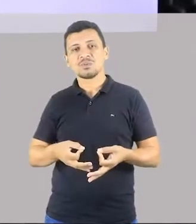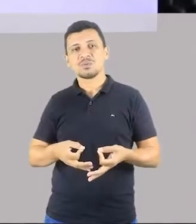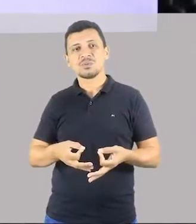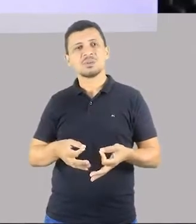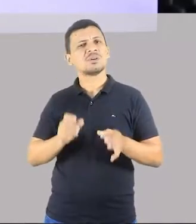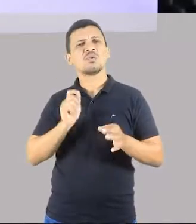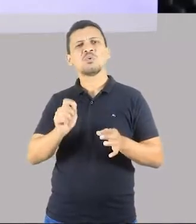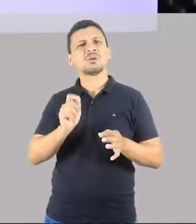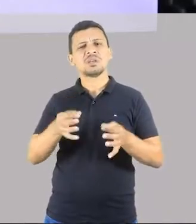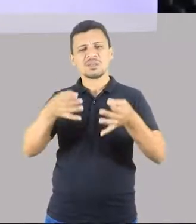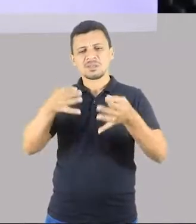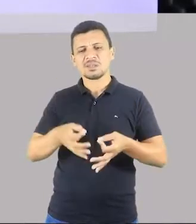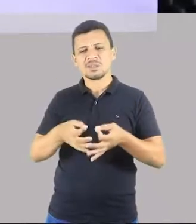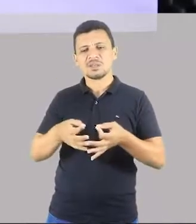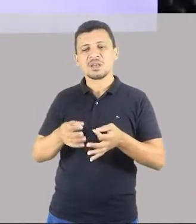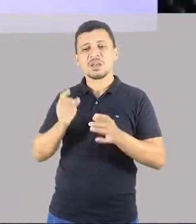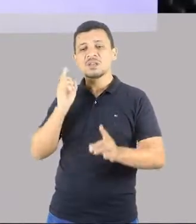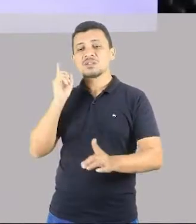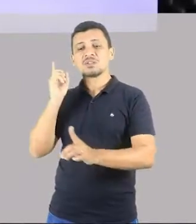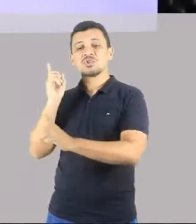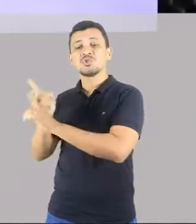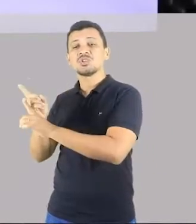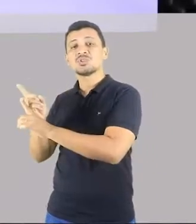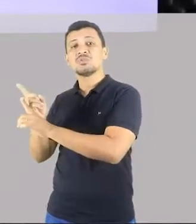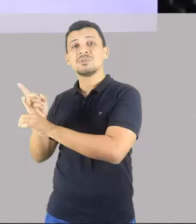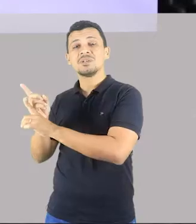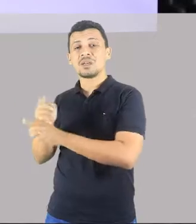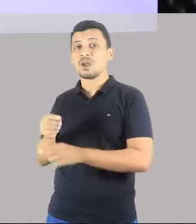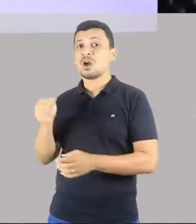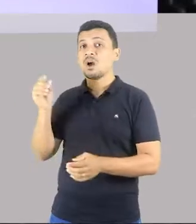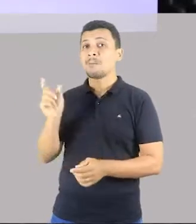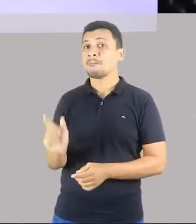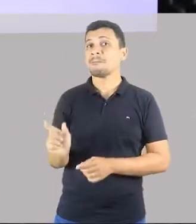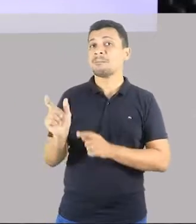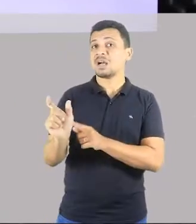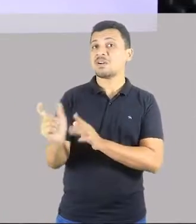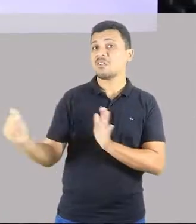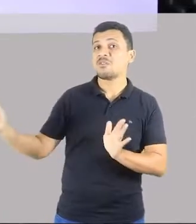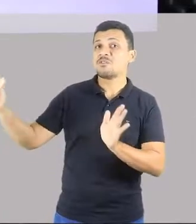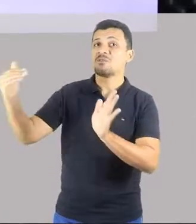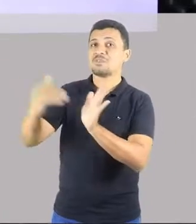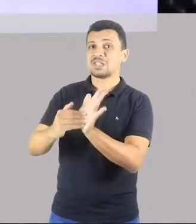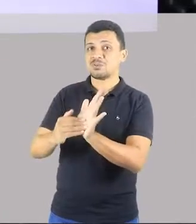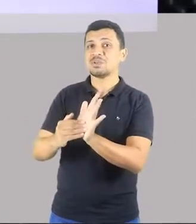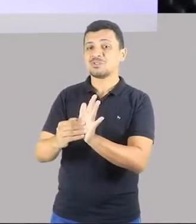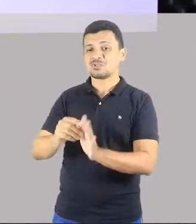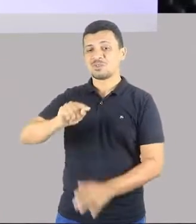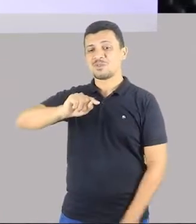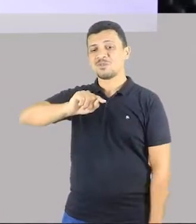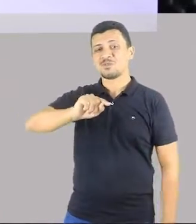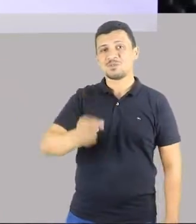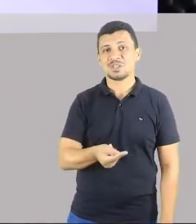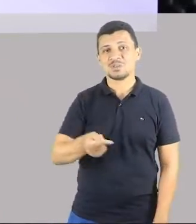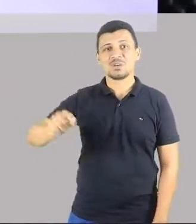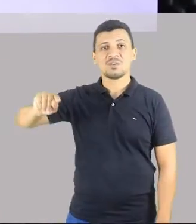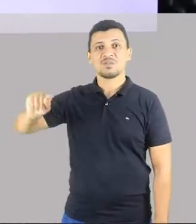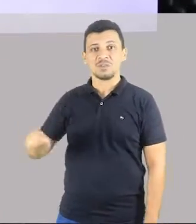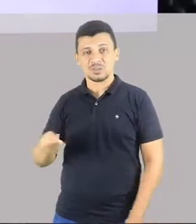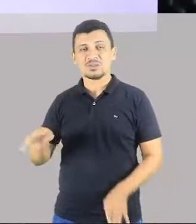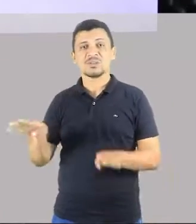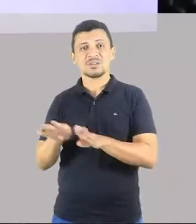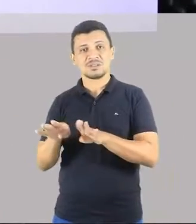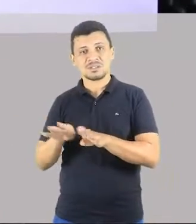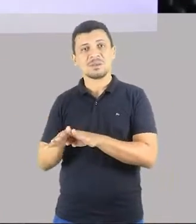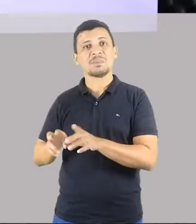quê? Descobrir. Mas só que ele colocou a expressão finalmente, certo? Adjunta adverbial também,